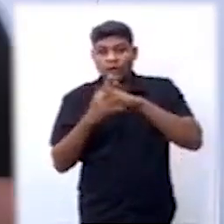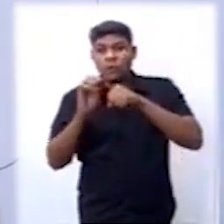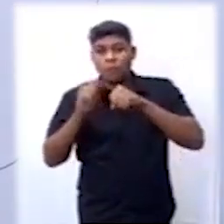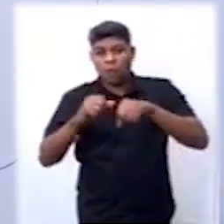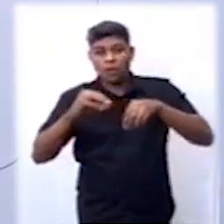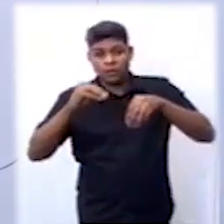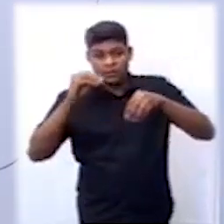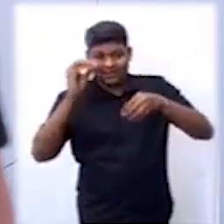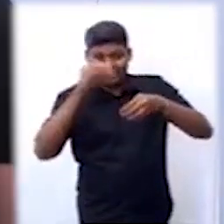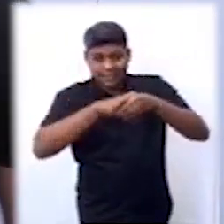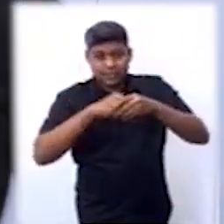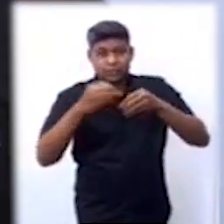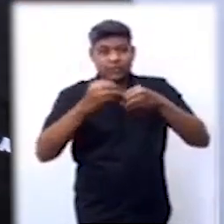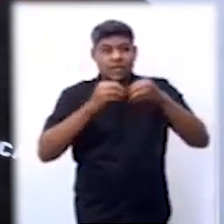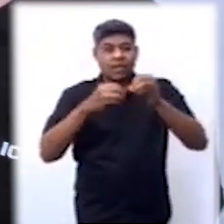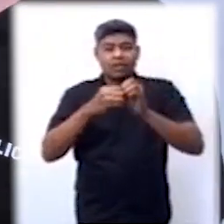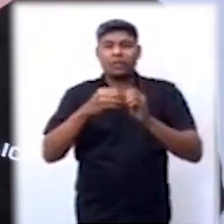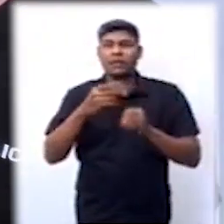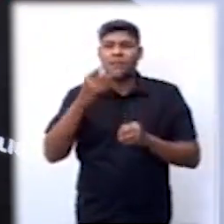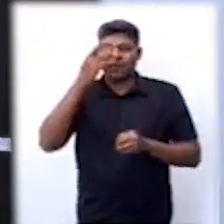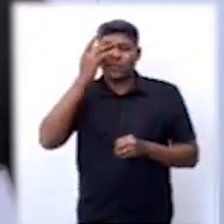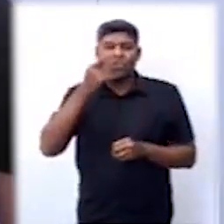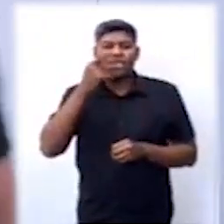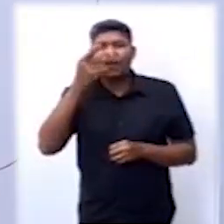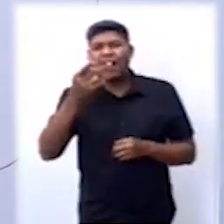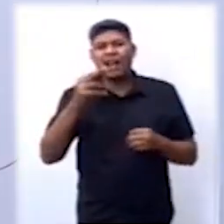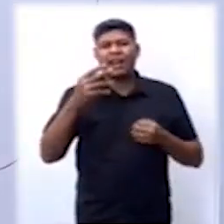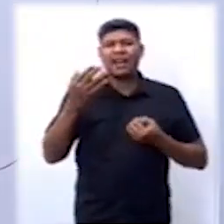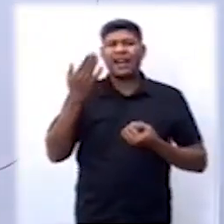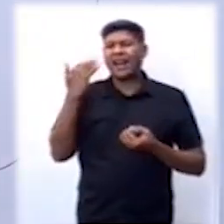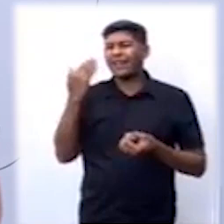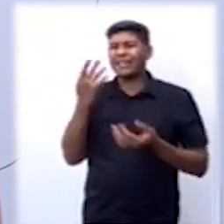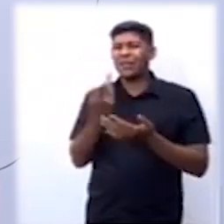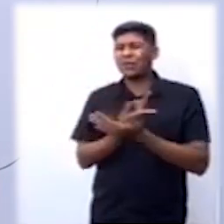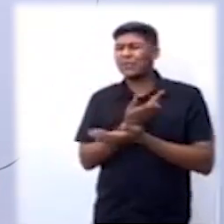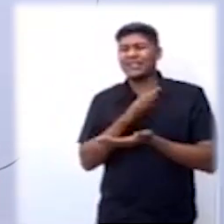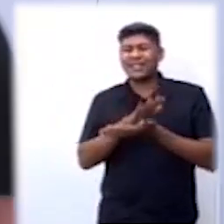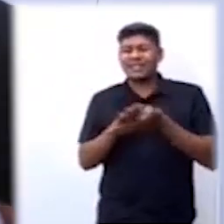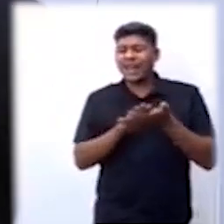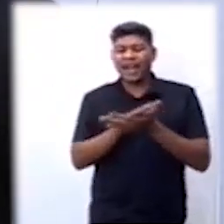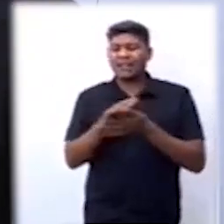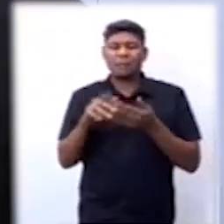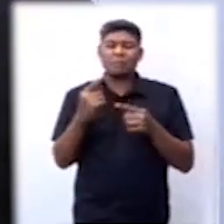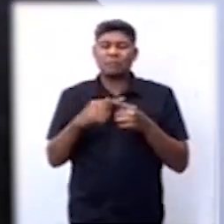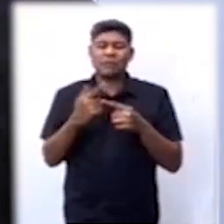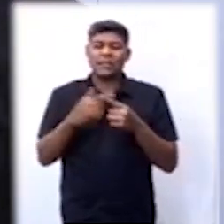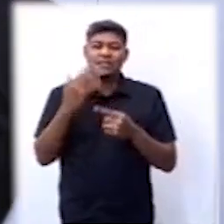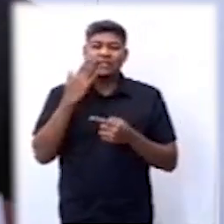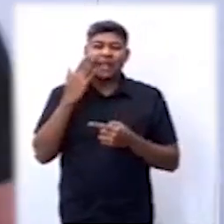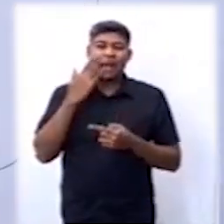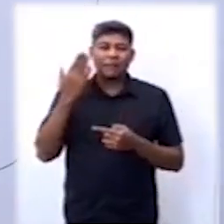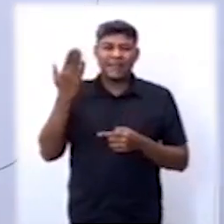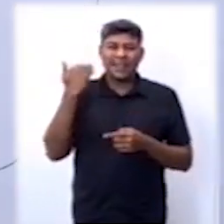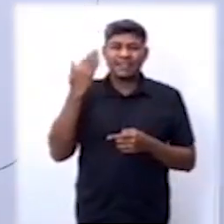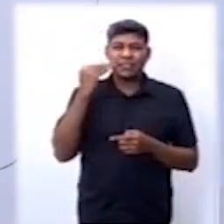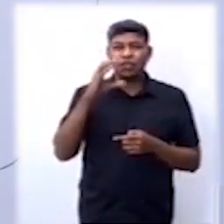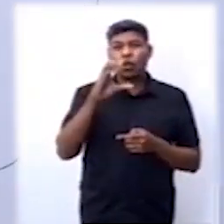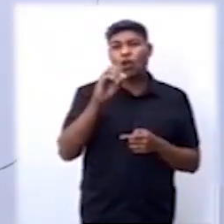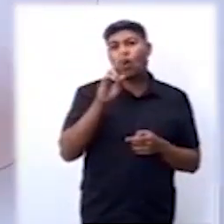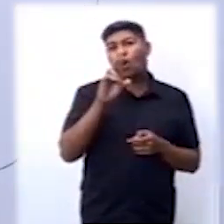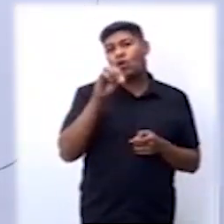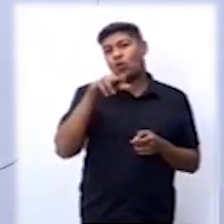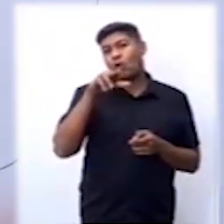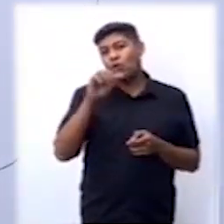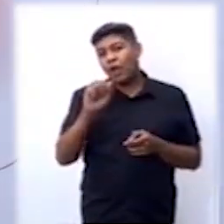na nossa célula. Tem gente que fala assim, Kennedy, por que isso não acontecia antes? Sabe por que não acontecia antes? Por quê? Esse coronavírus ele já é comum